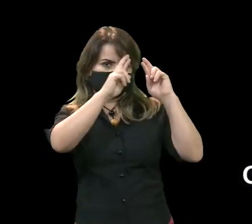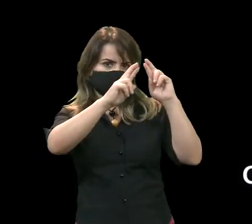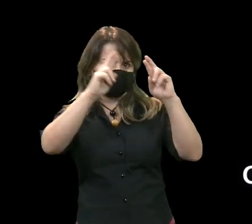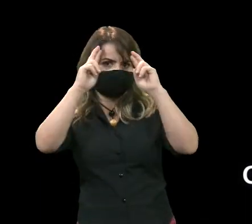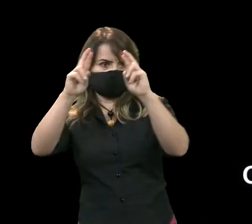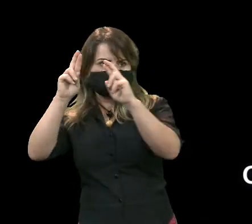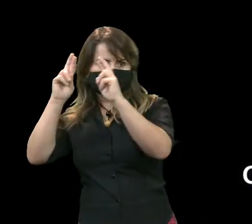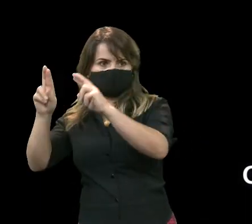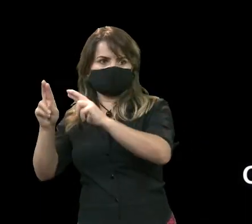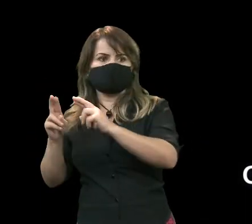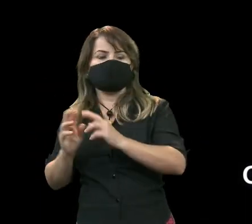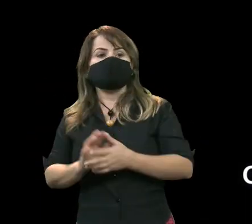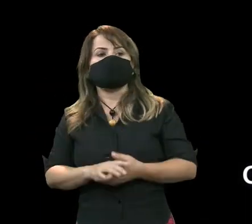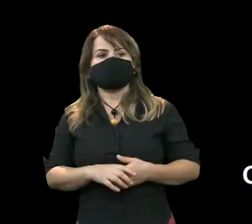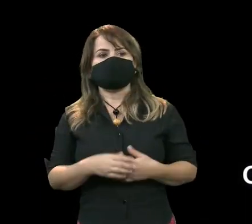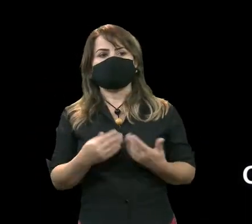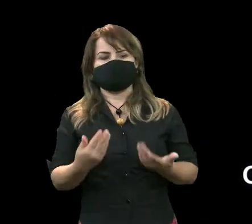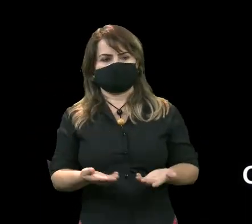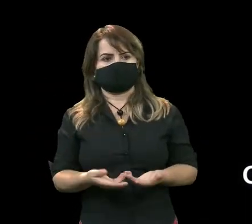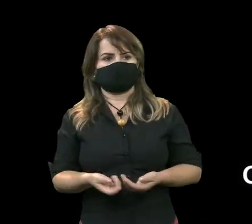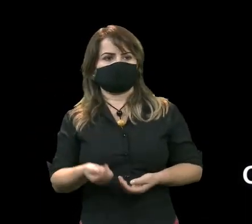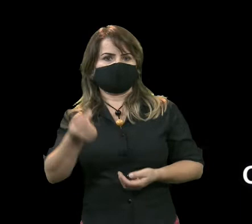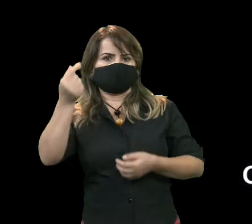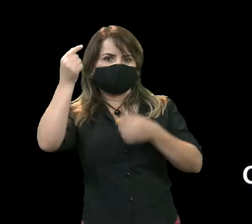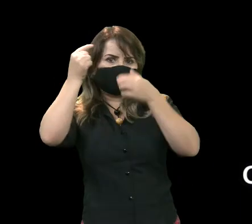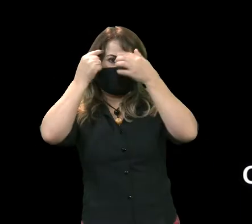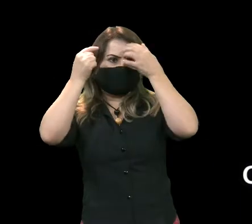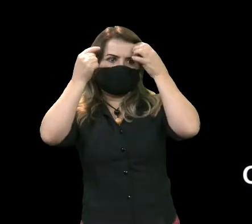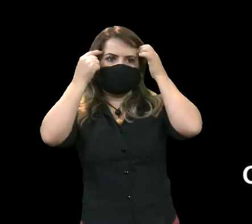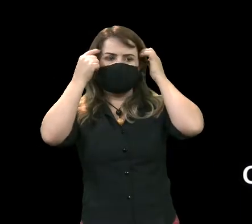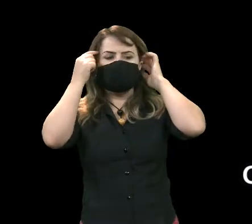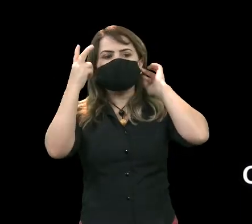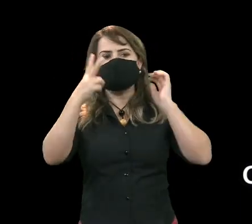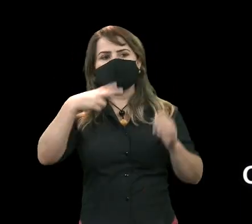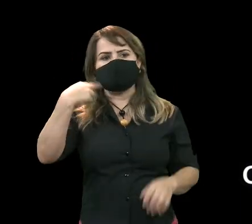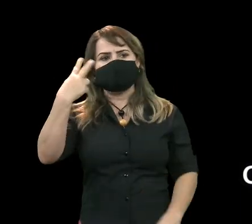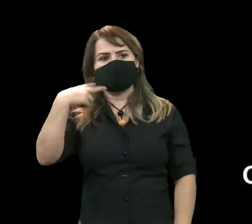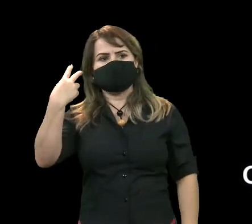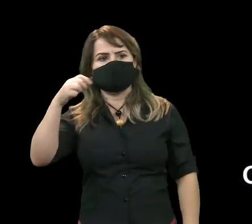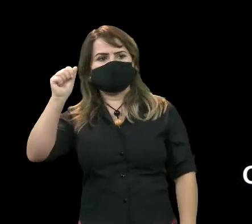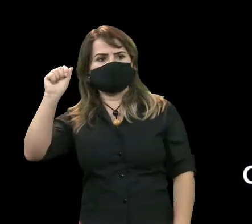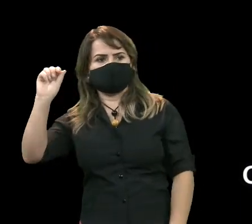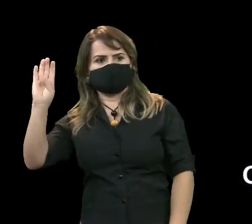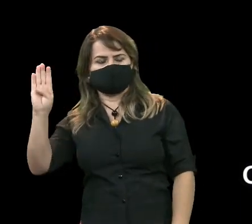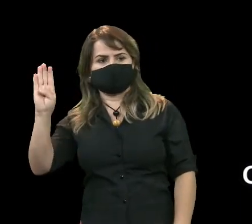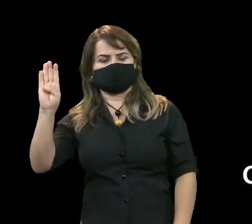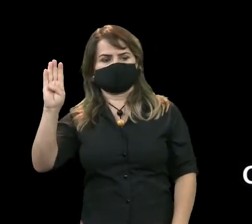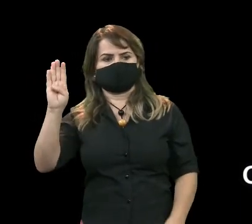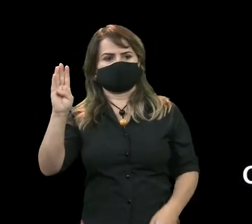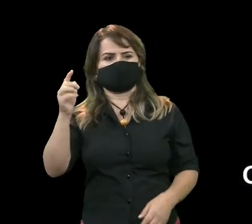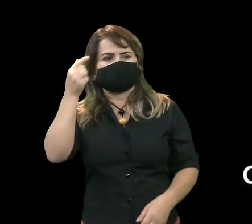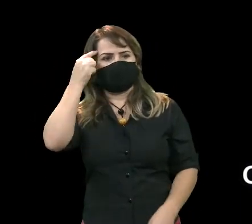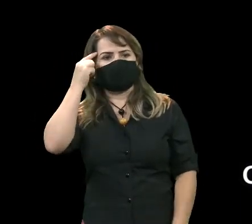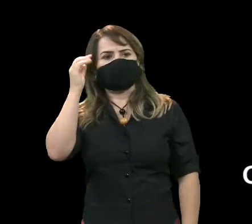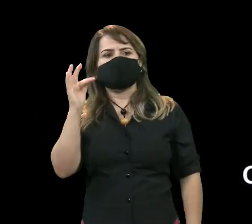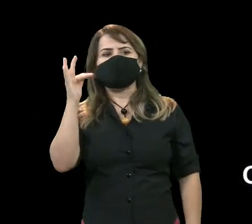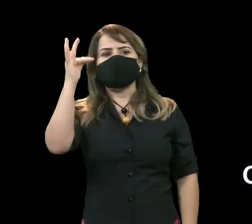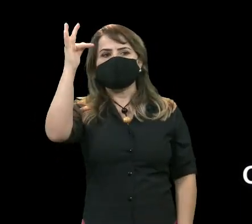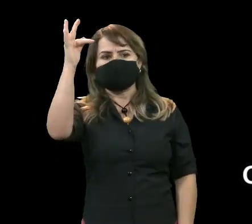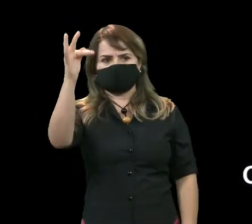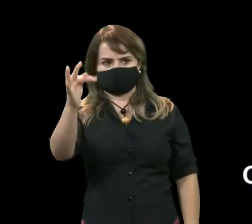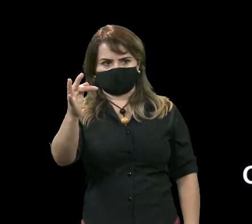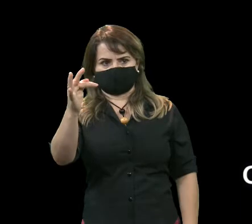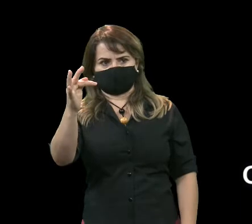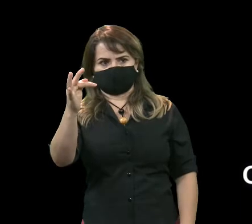A ideia do vereador Albuquerque de um futuro, também creio que dentro de uma semana você não